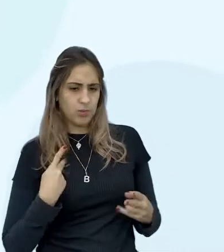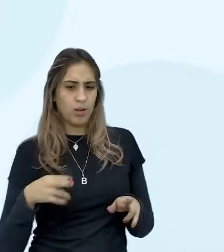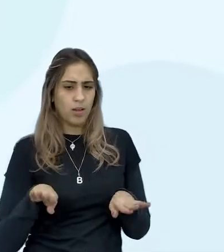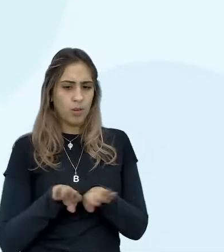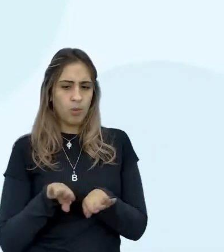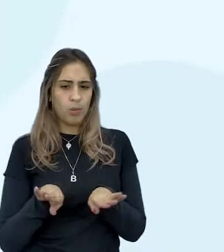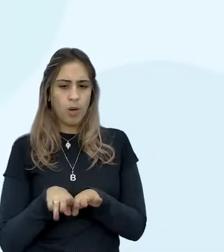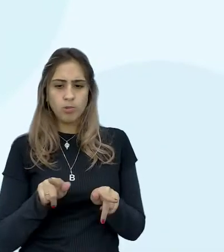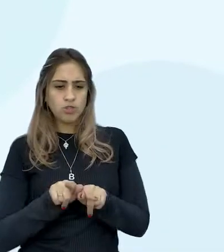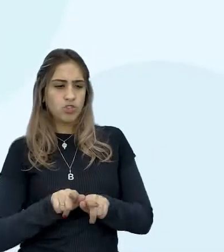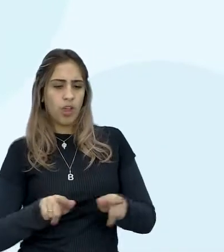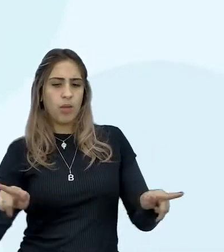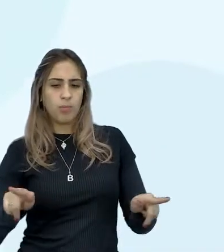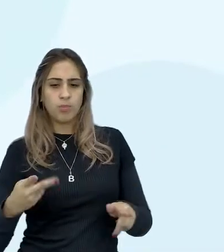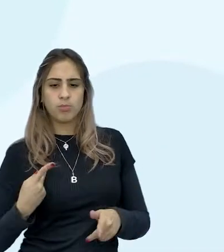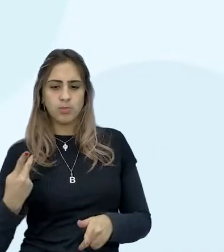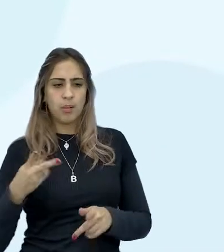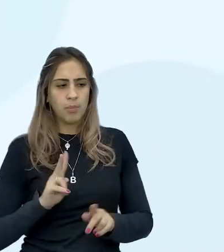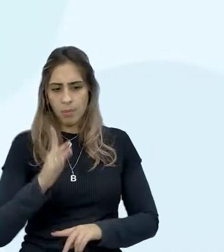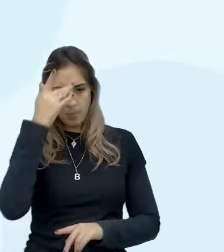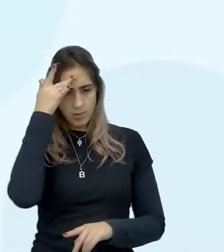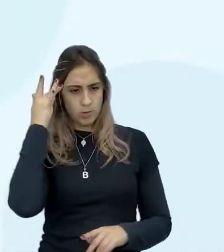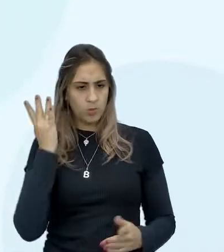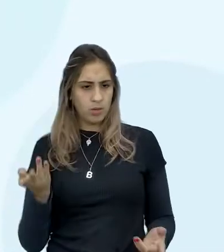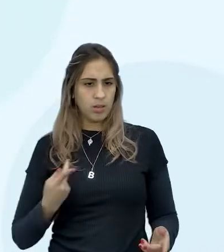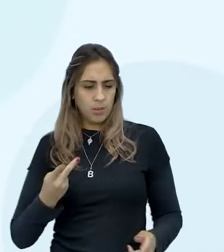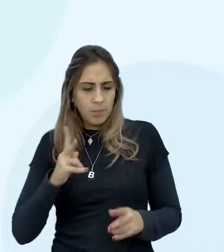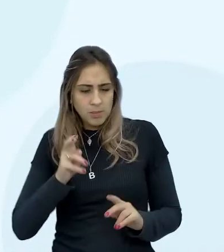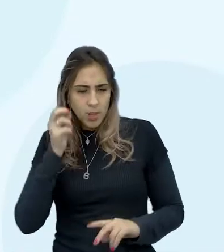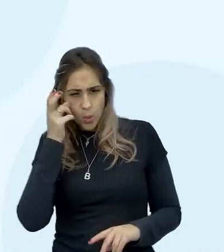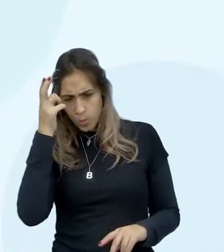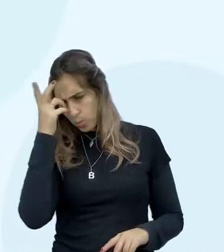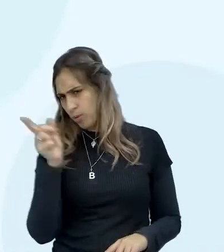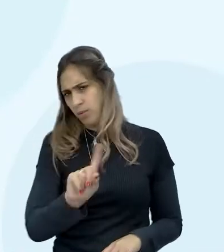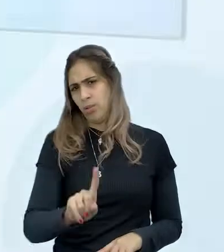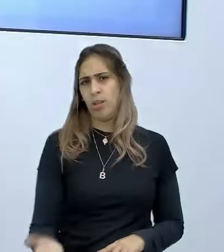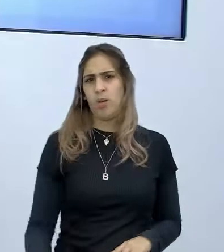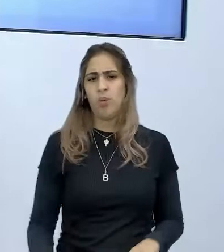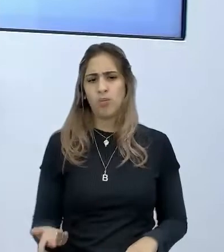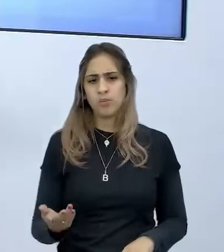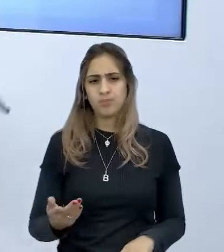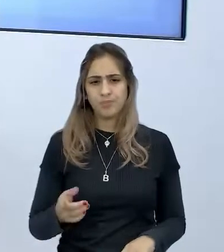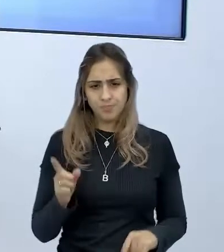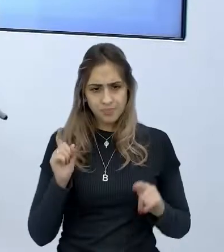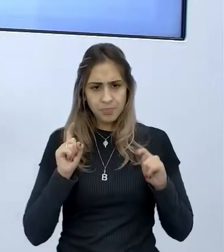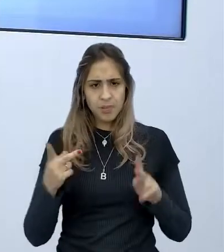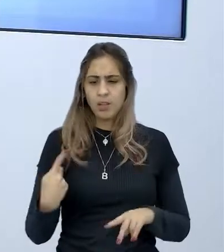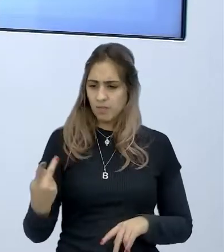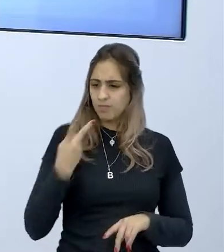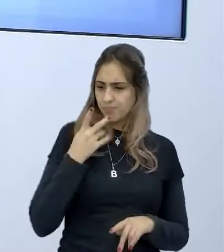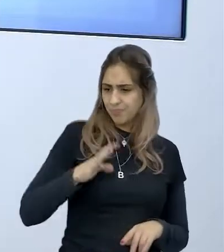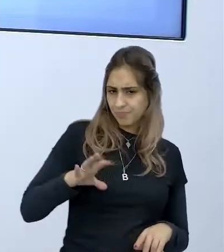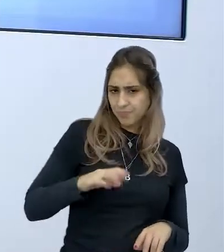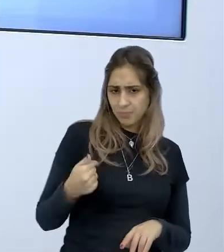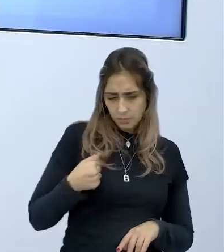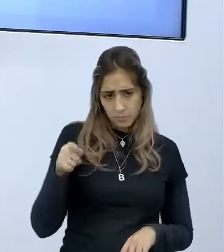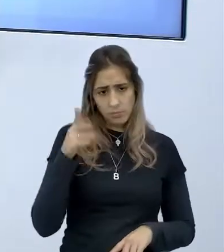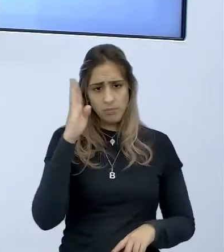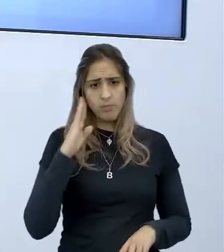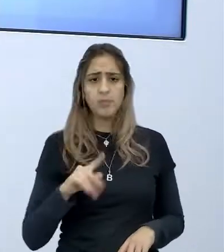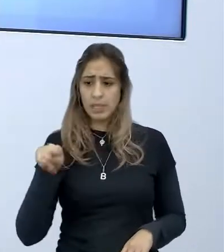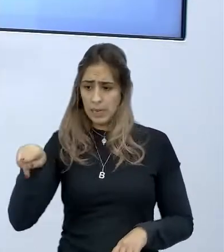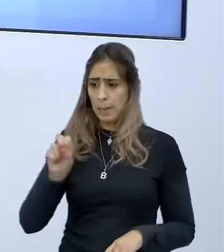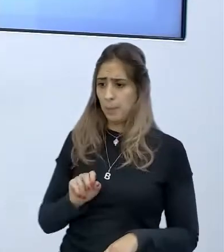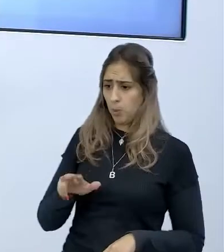igualzinho, gêmeos, somos a mesma pessoa, somos a mesma cultura. Não, você vai lá e fala, tá, a gente fala português, mas eu sou brasileiro, ele